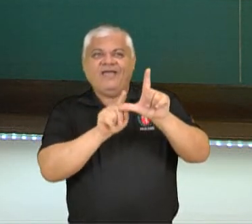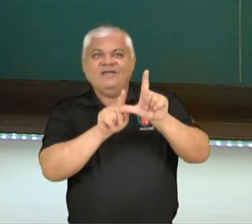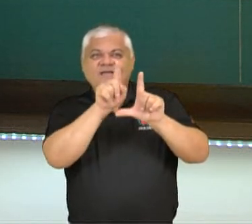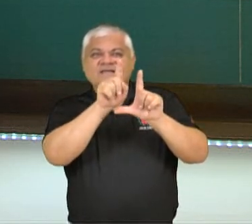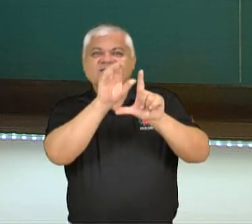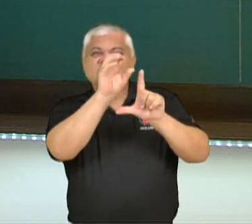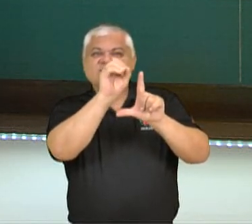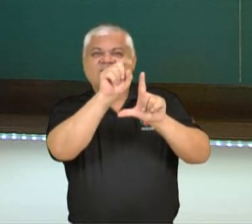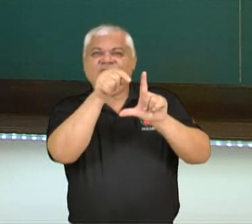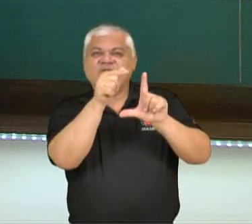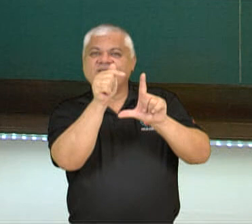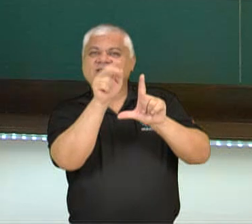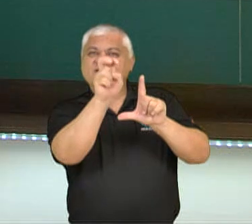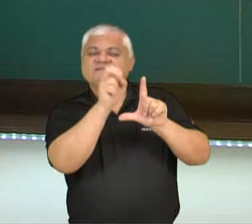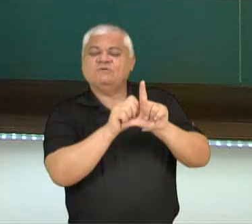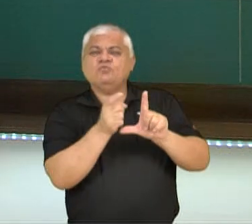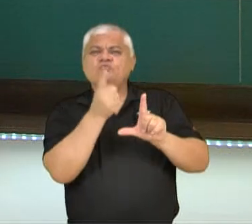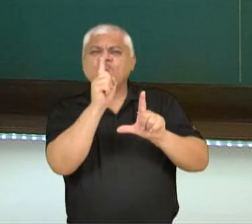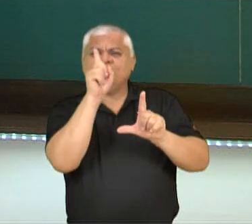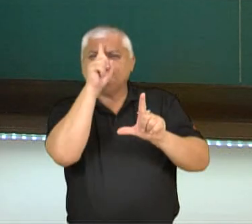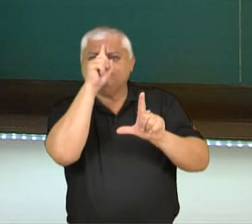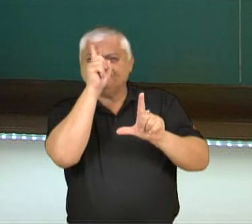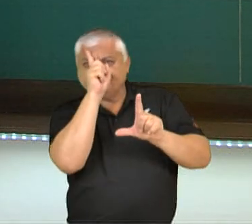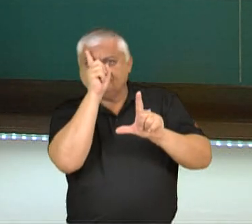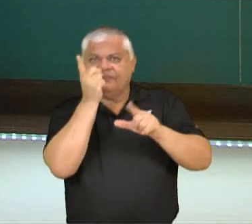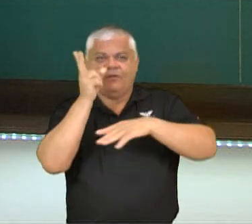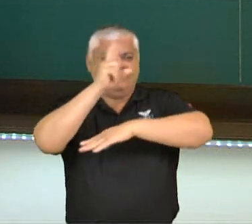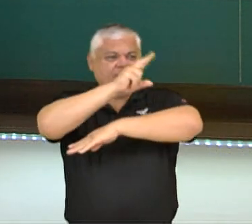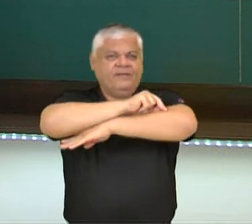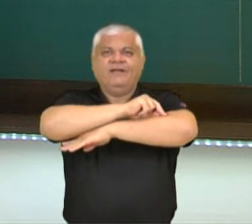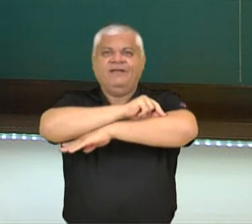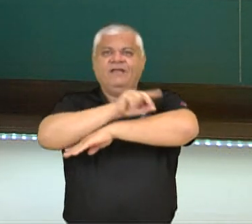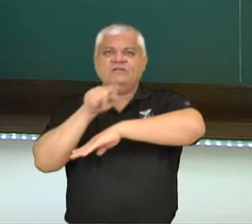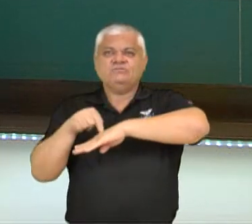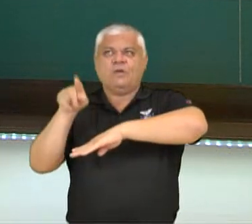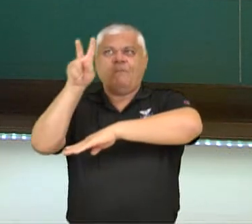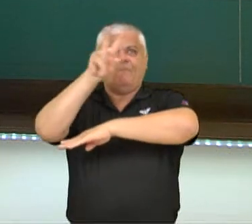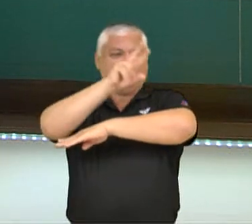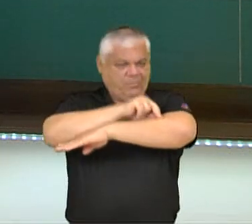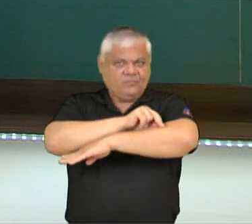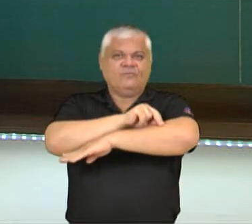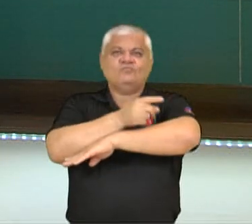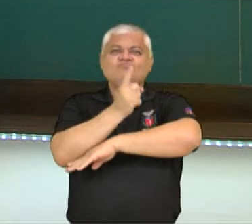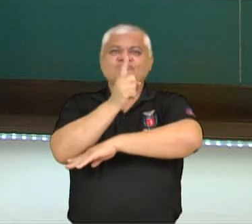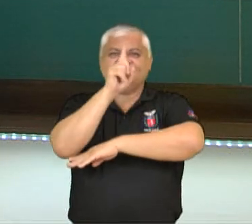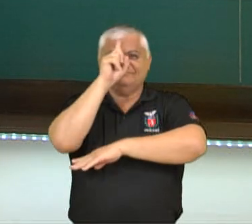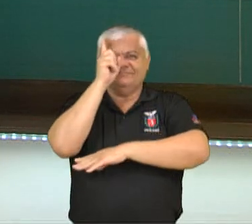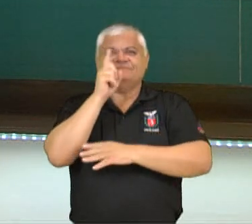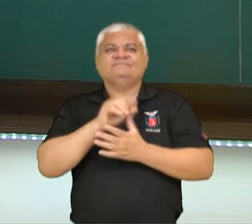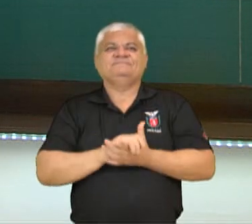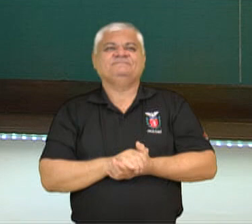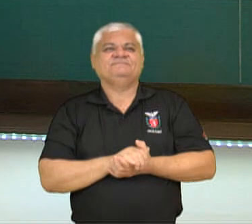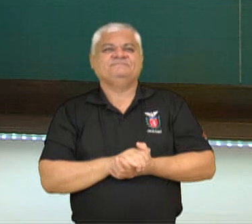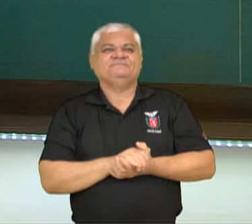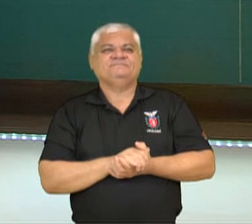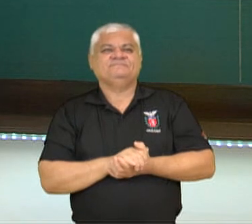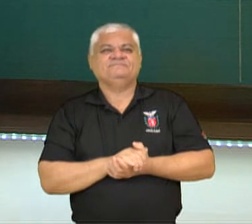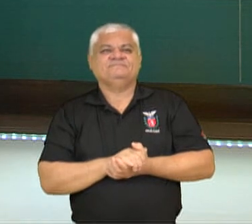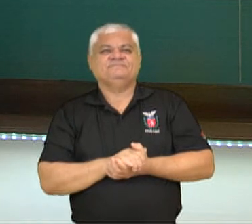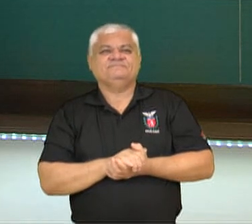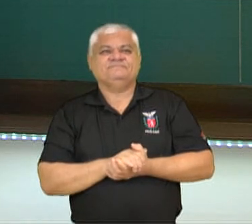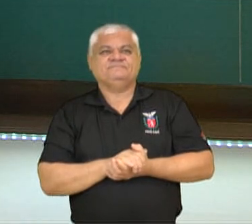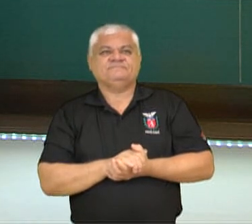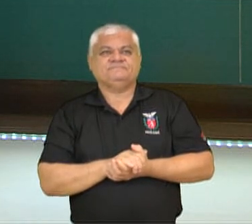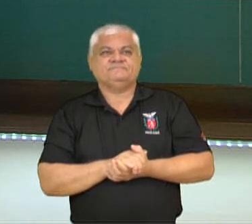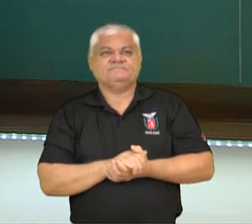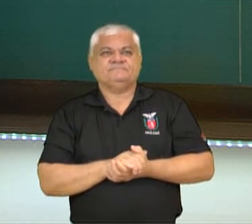ele demora aí 1 segundo para retornar ao solo. Aqui está a representação desse movimento, tá bom?